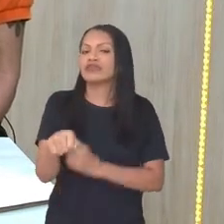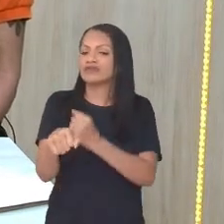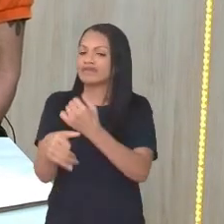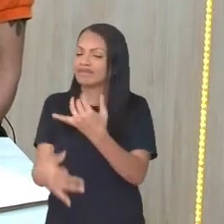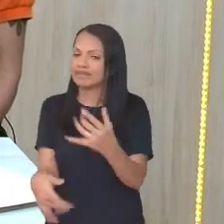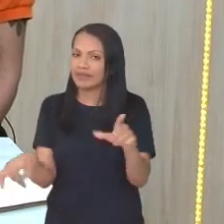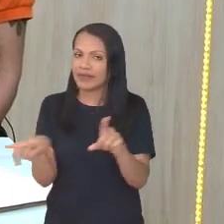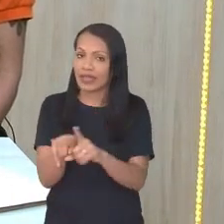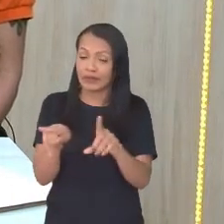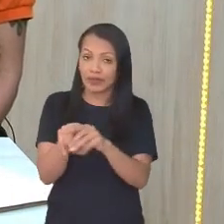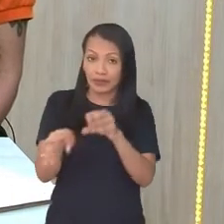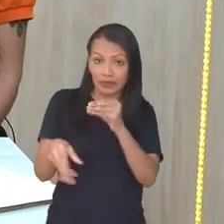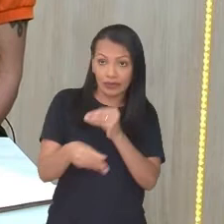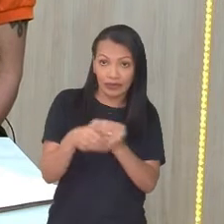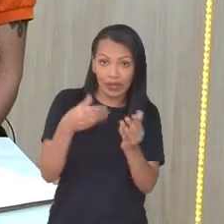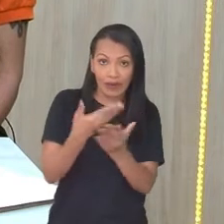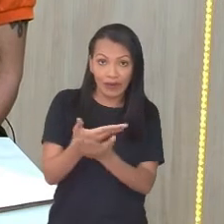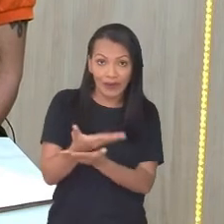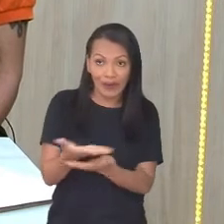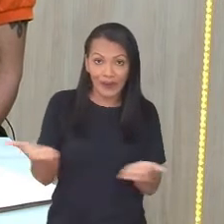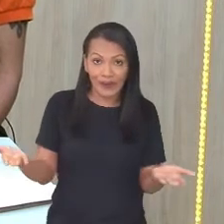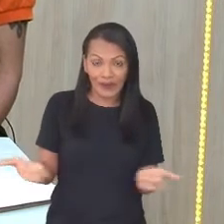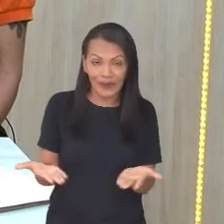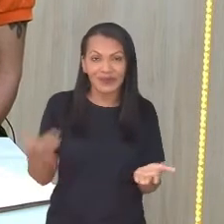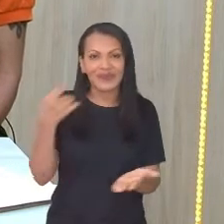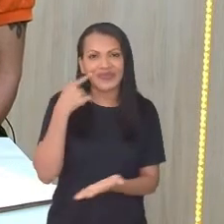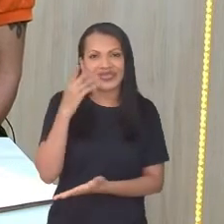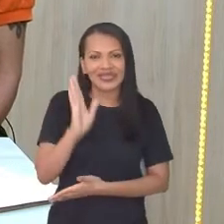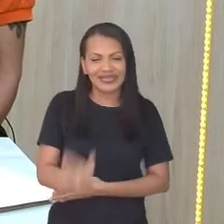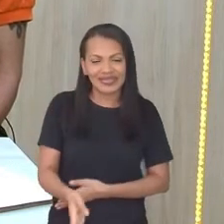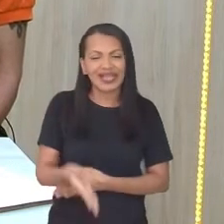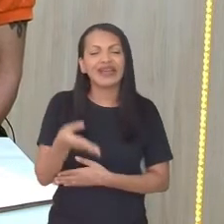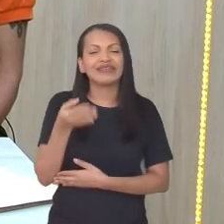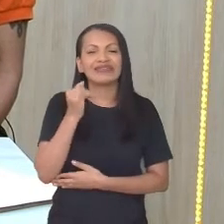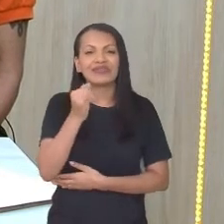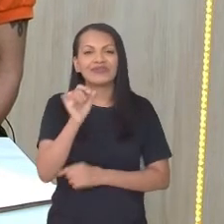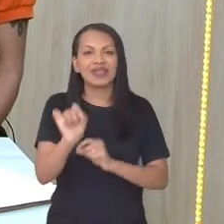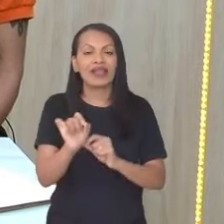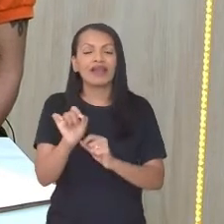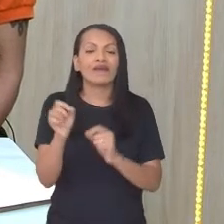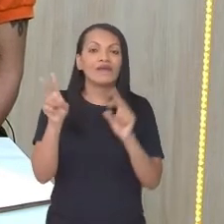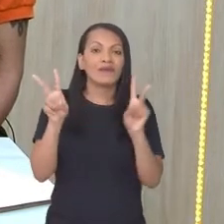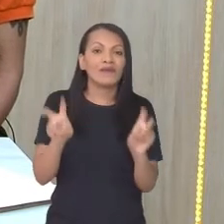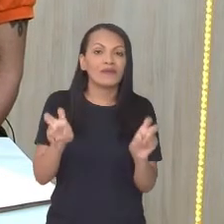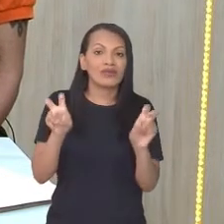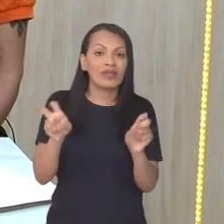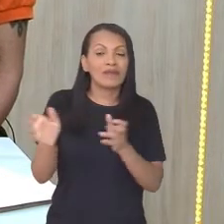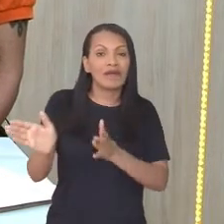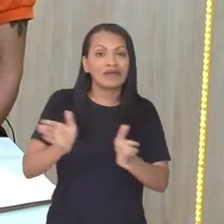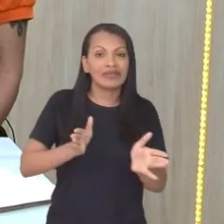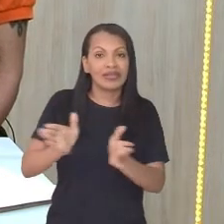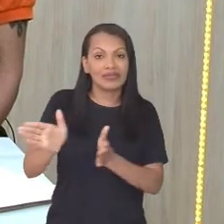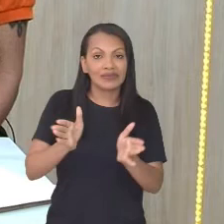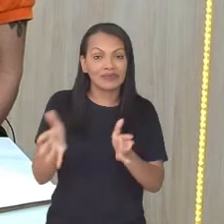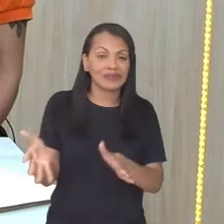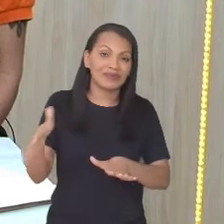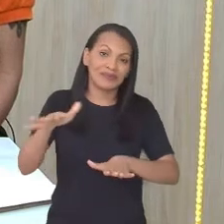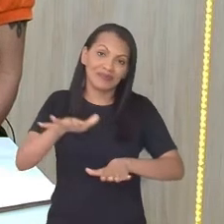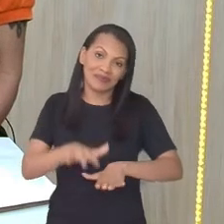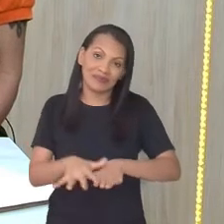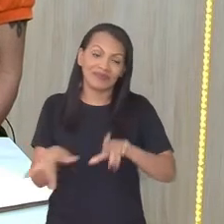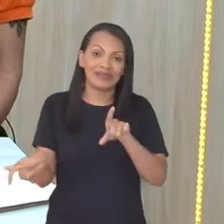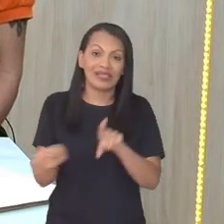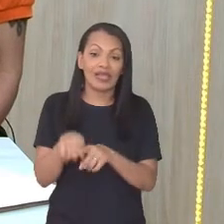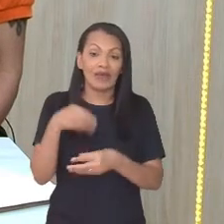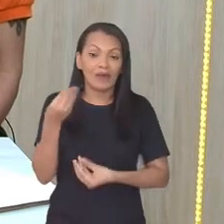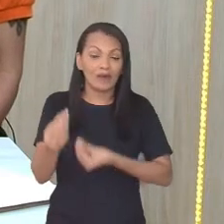vários comentários na aula de hoje. Então, como eu já havia adiantado, a aula de hoje é sobre acessibilidade, inclusão e como